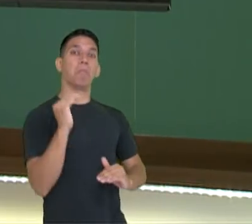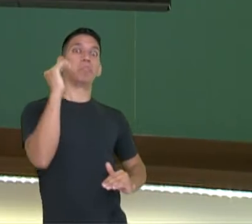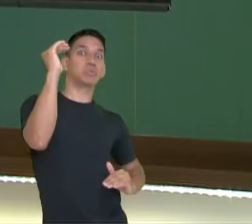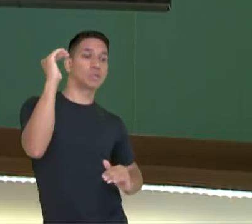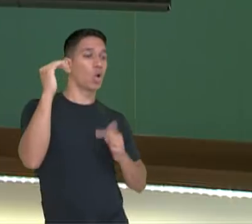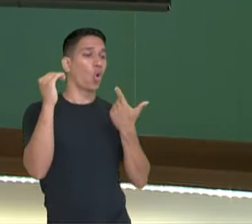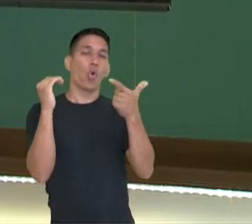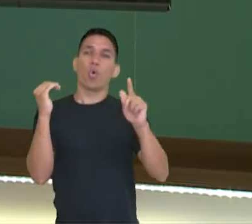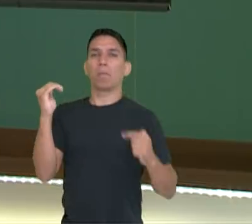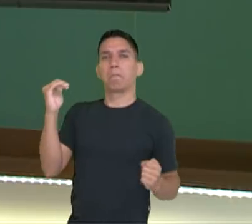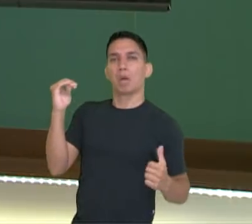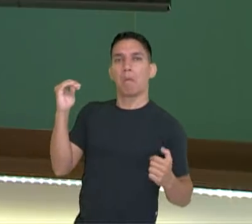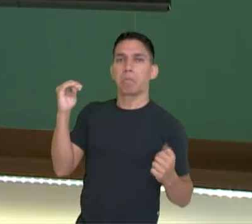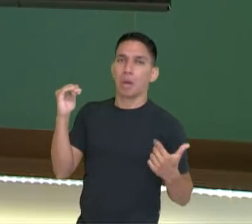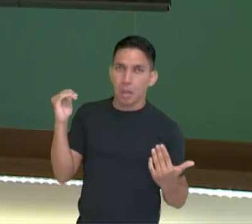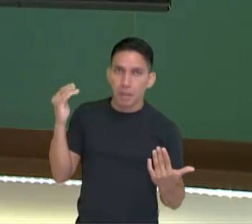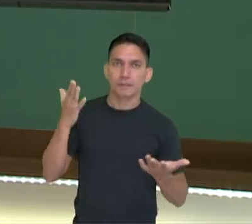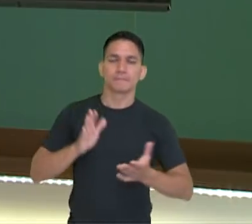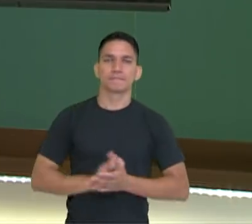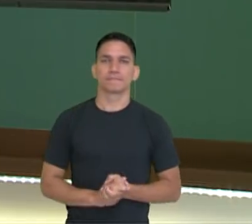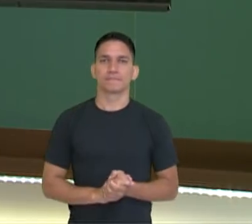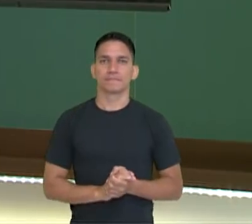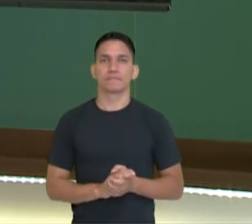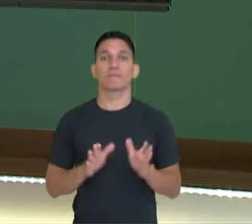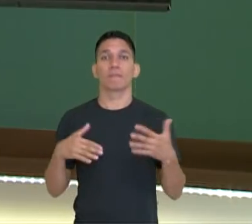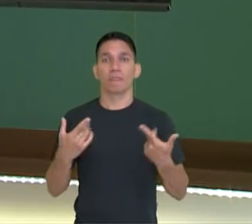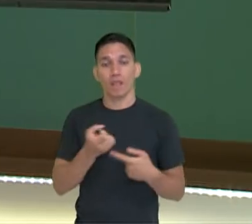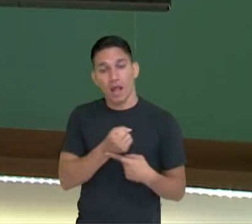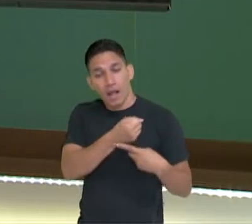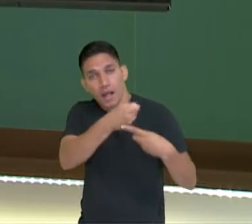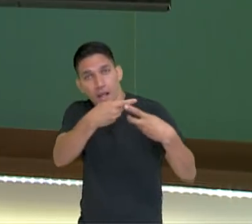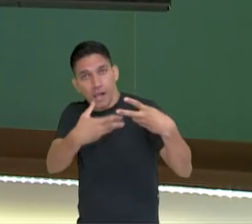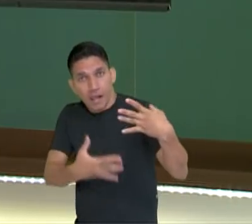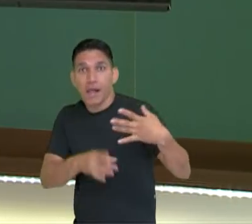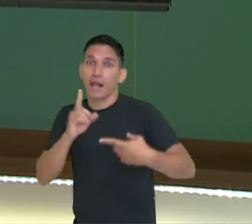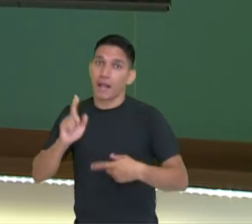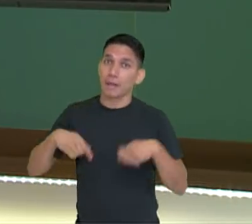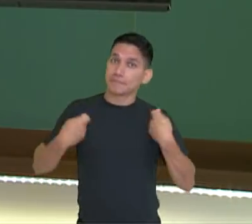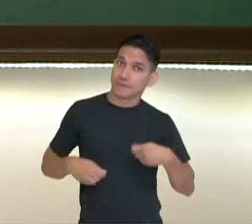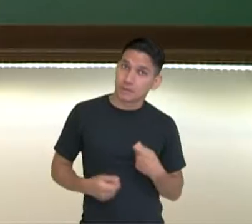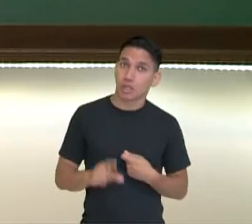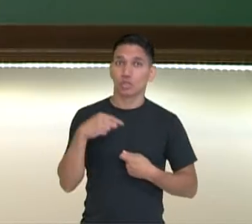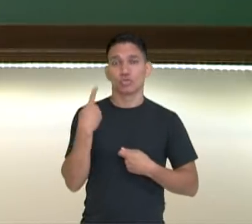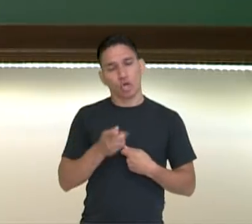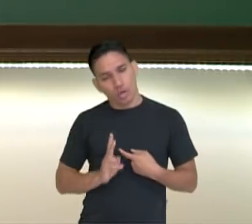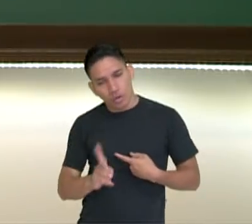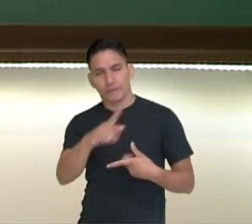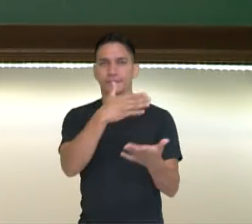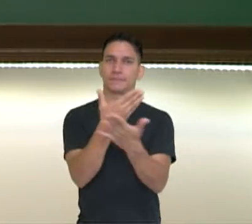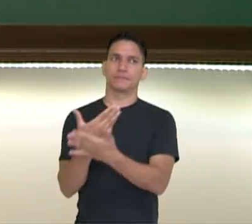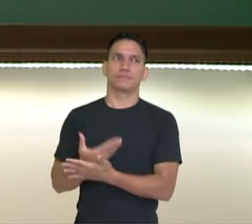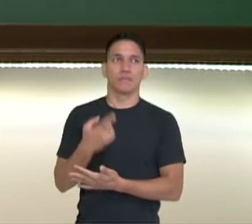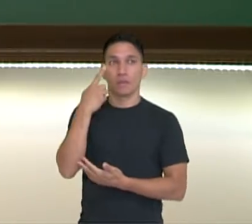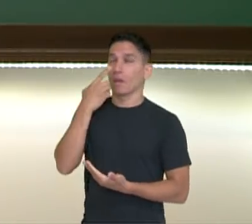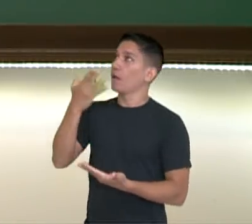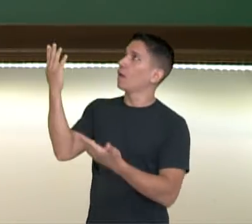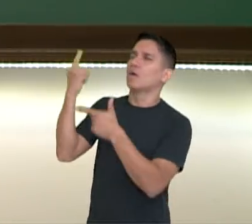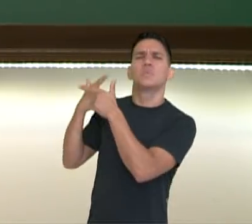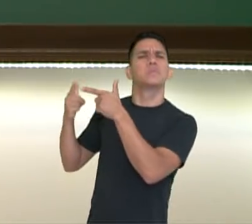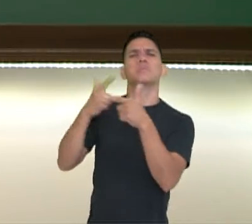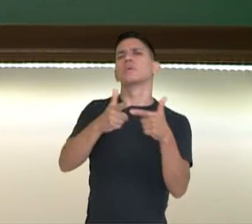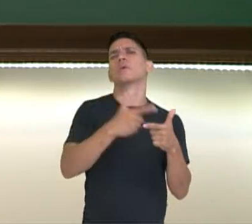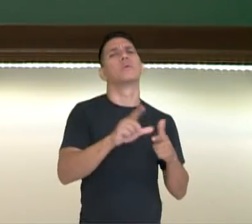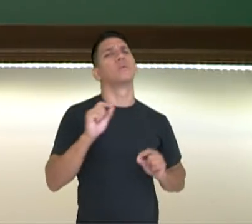outros com quase nada. Então, essas coisas aí são necessárias para a gente dar continuidade à nossa aula. E vamos para a